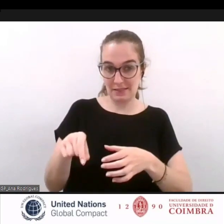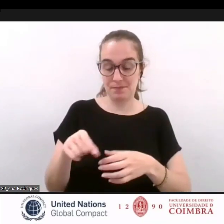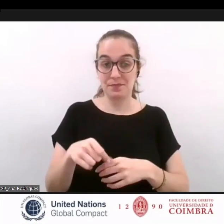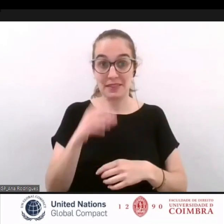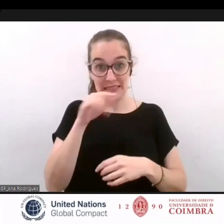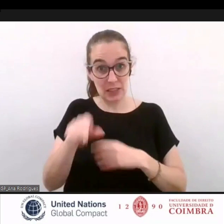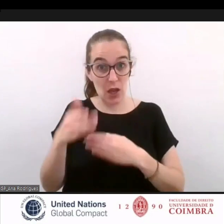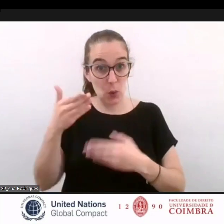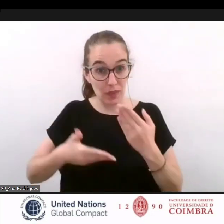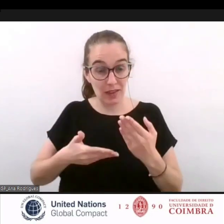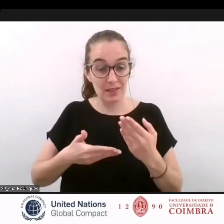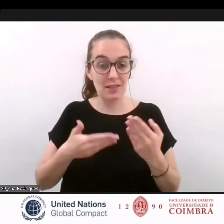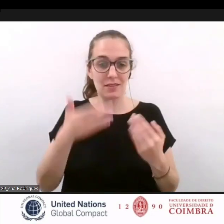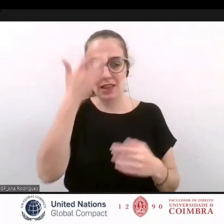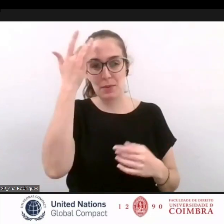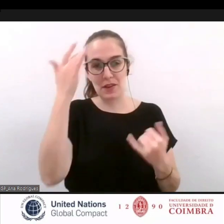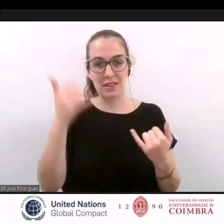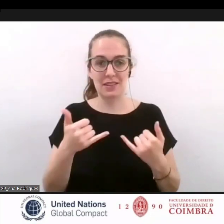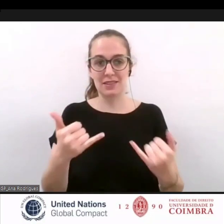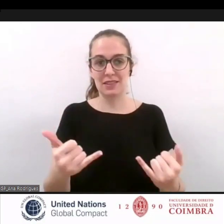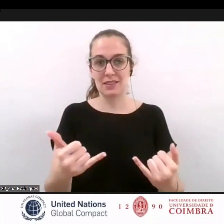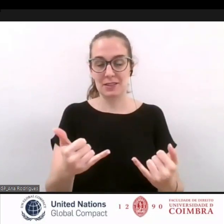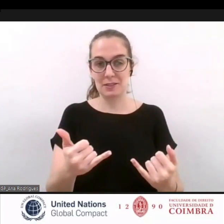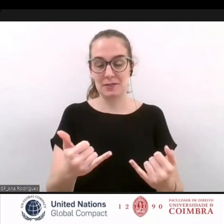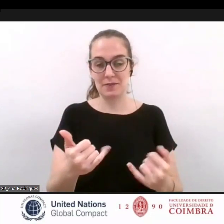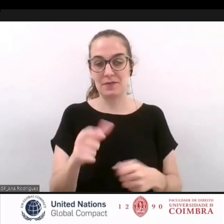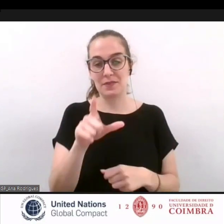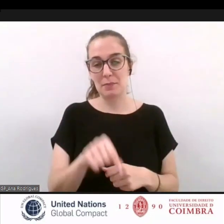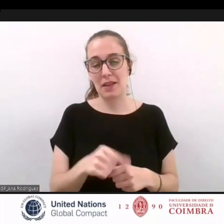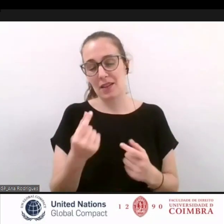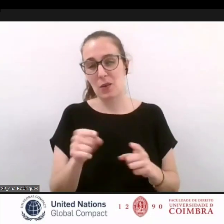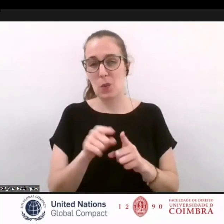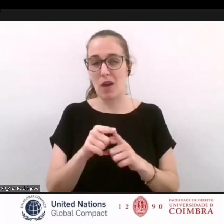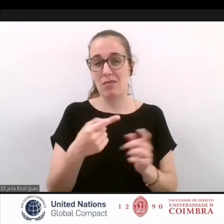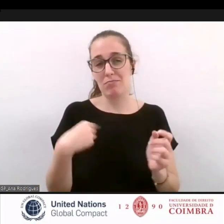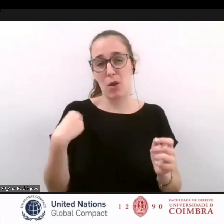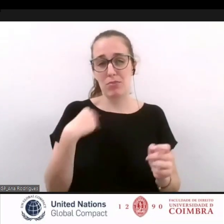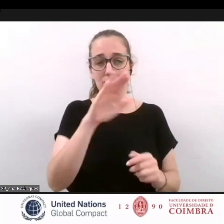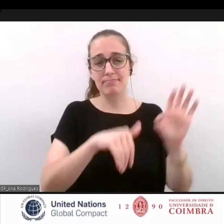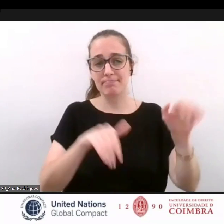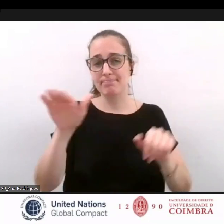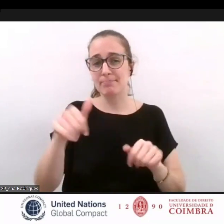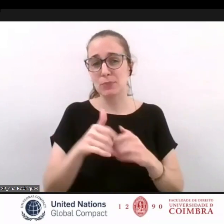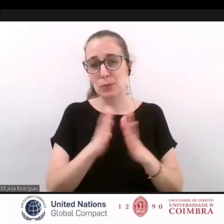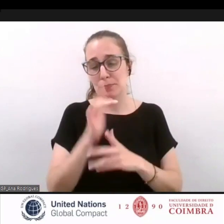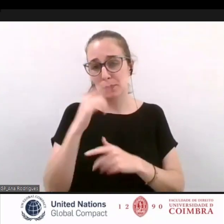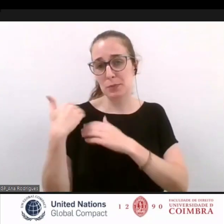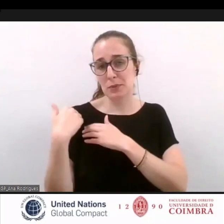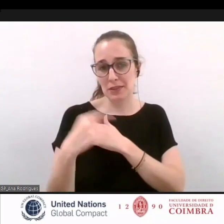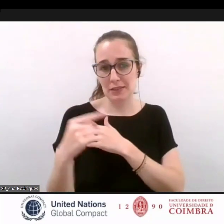no fundo ter o resultado de chamar à colação os diferentes órgãos do Estado, os decisores políticos, para que